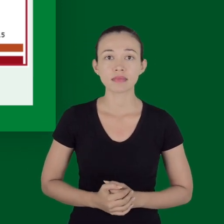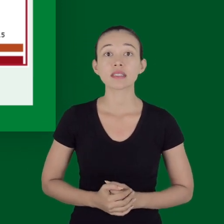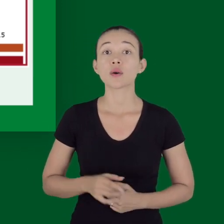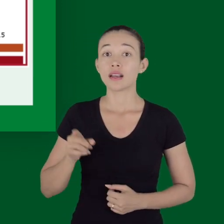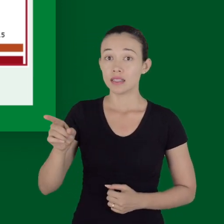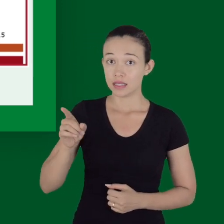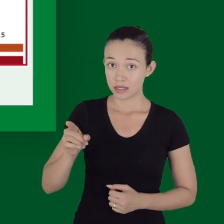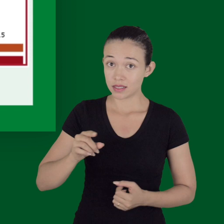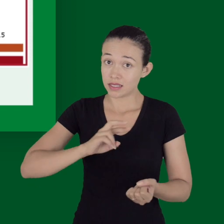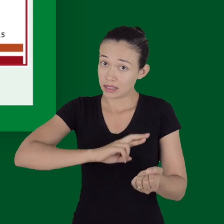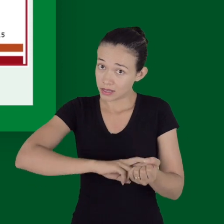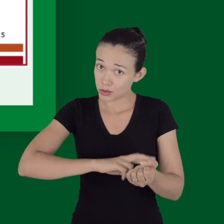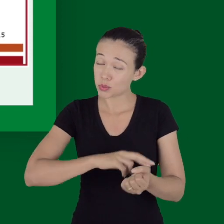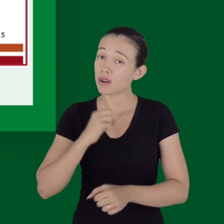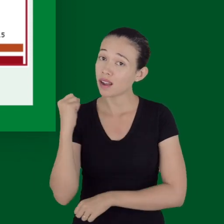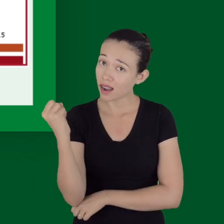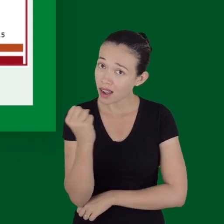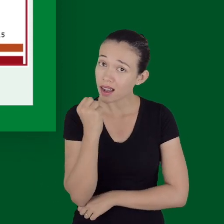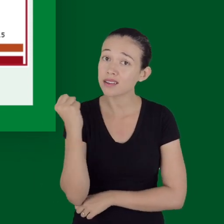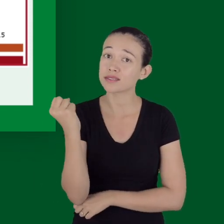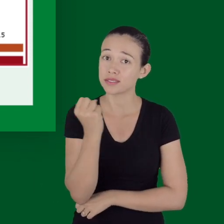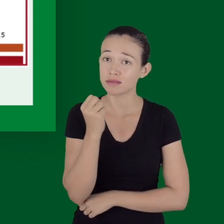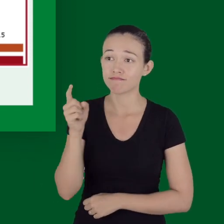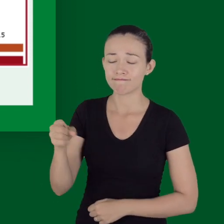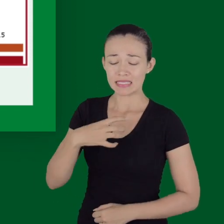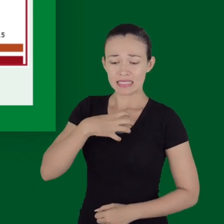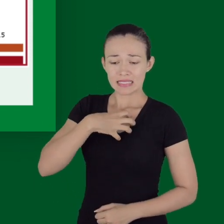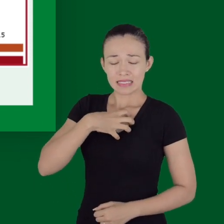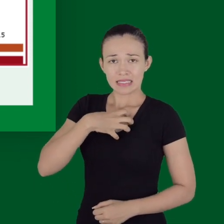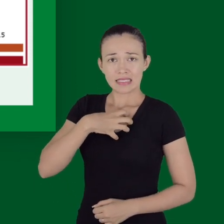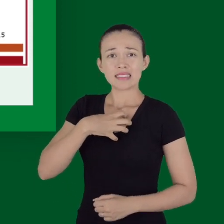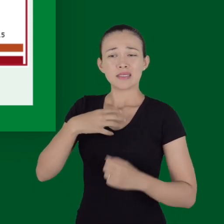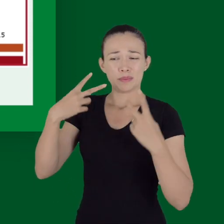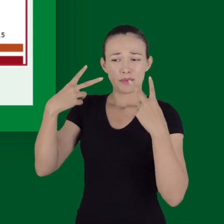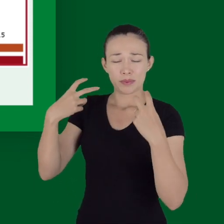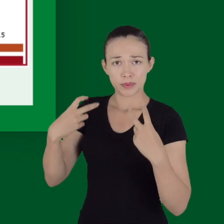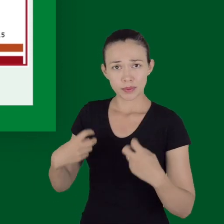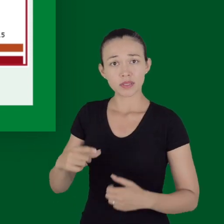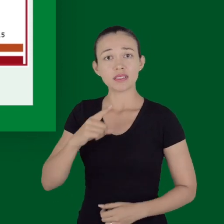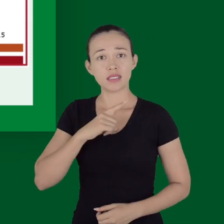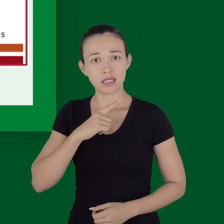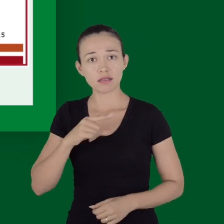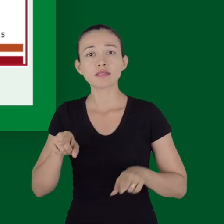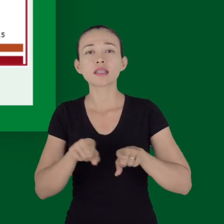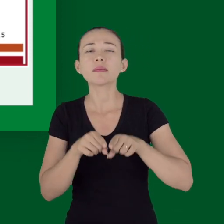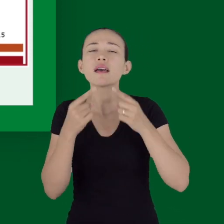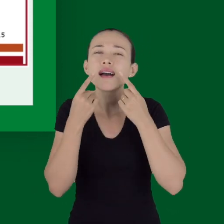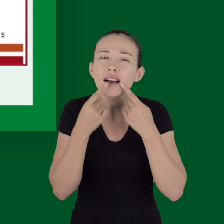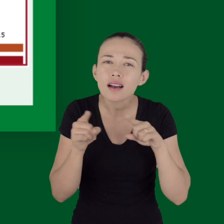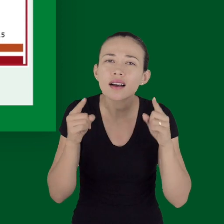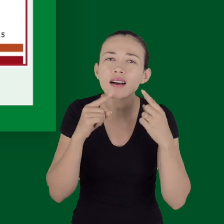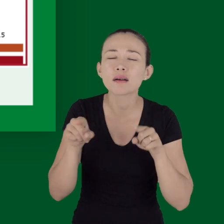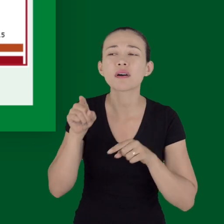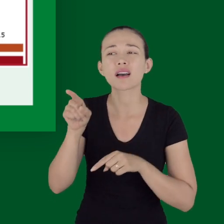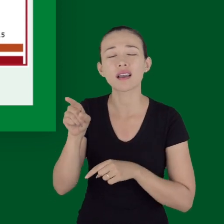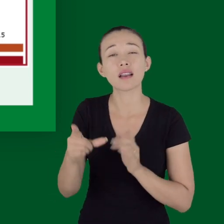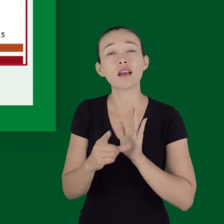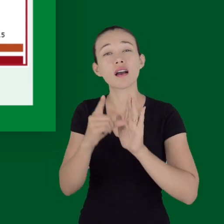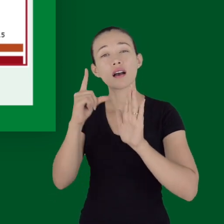esse ritmo é um ritmo mais grave, o paciente é bem sintomático, o paciente, geralmente, ele tem